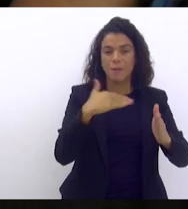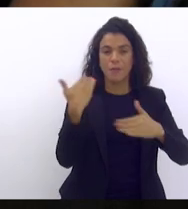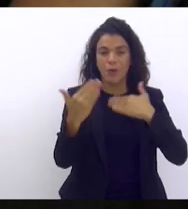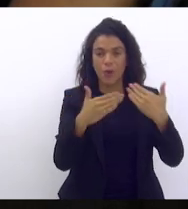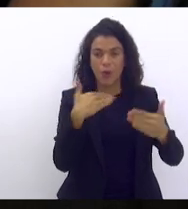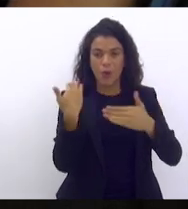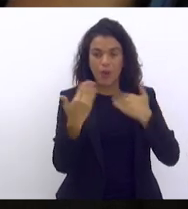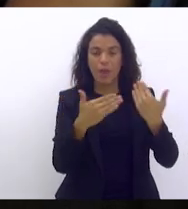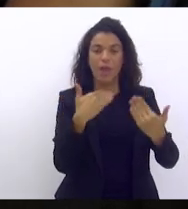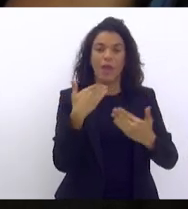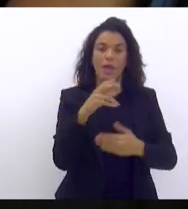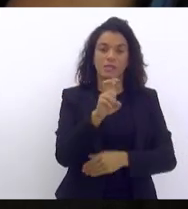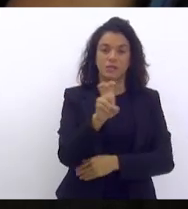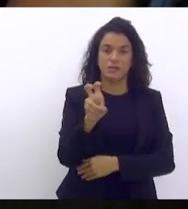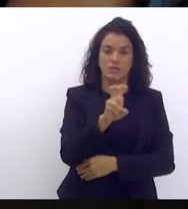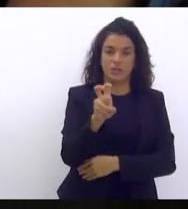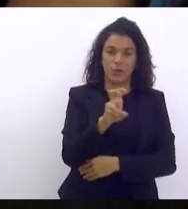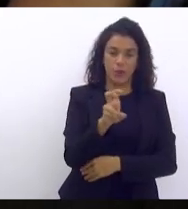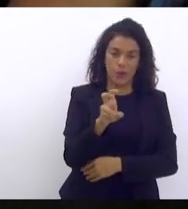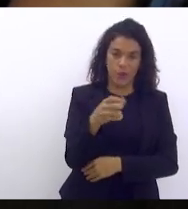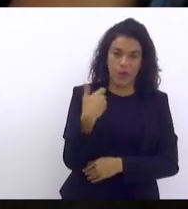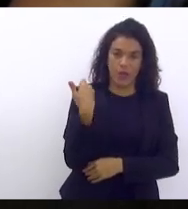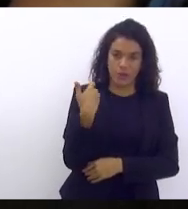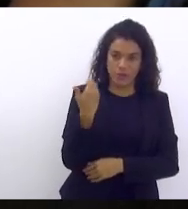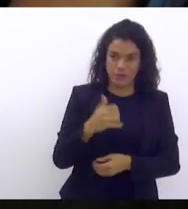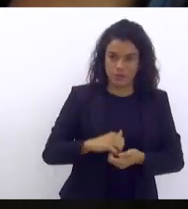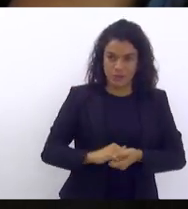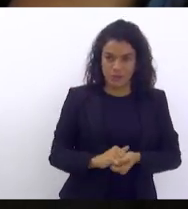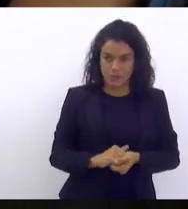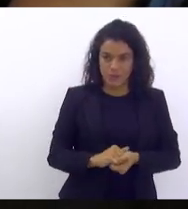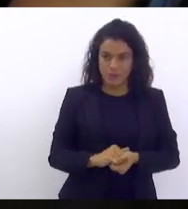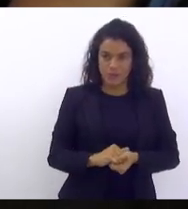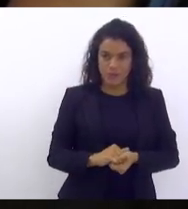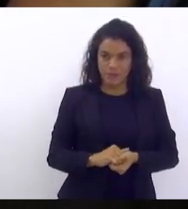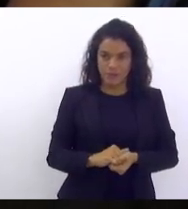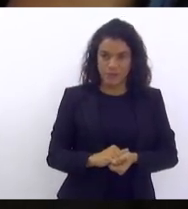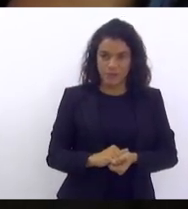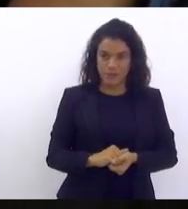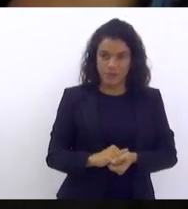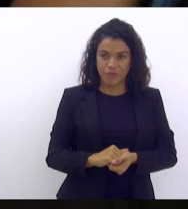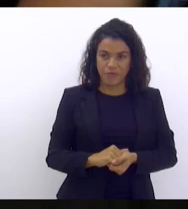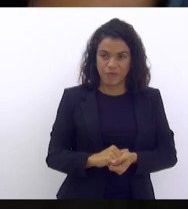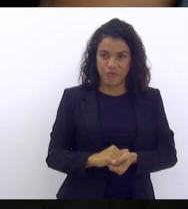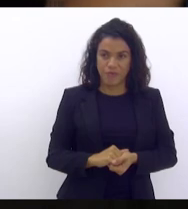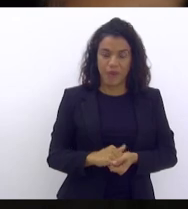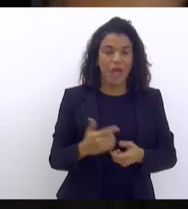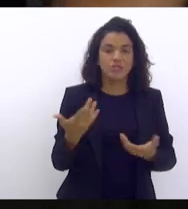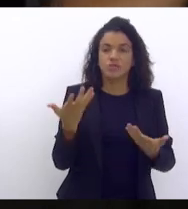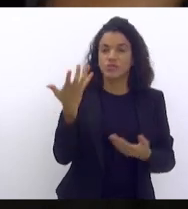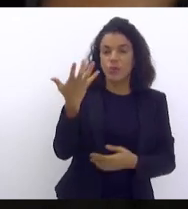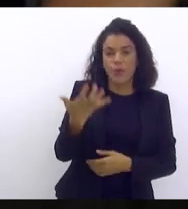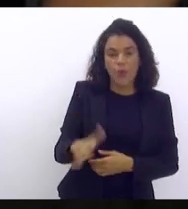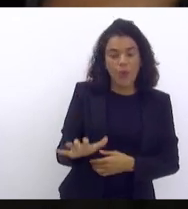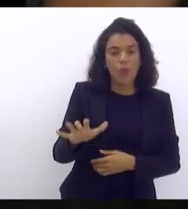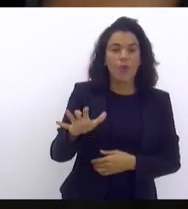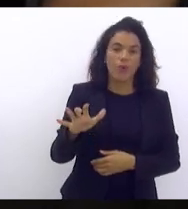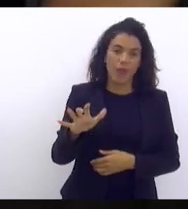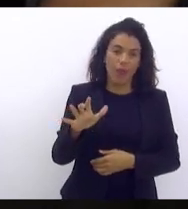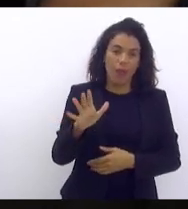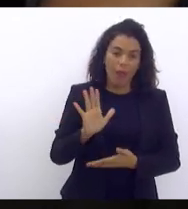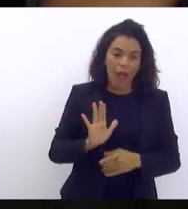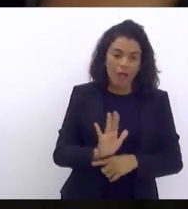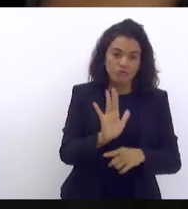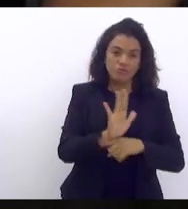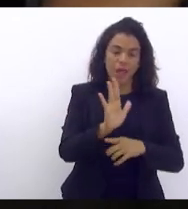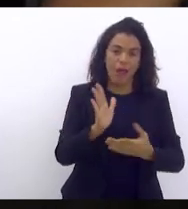anemia é os 55 anos. E como a gente não quer virar estatística, continuar contribuindo com a estatística,